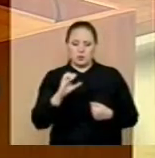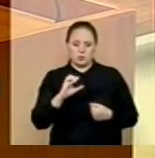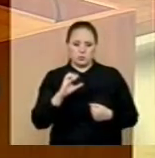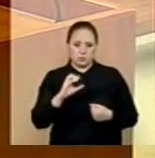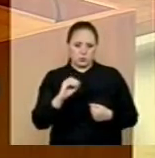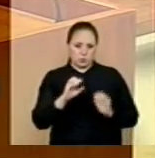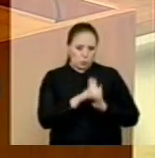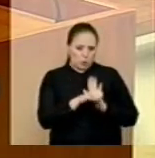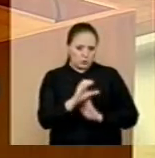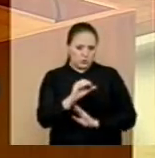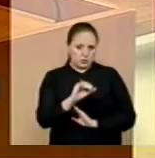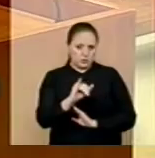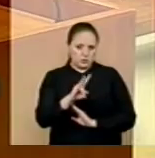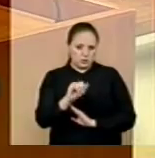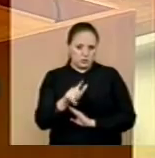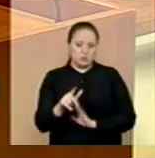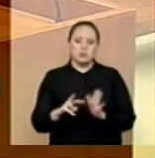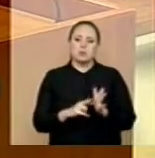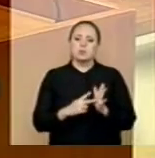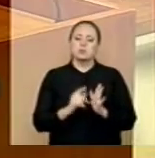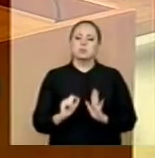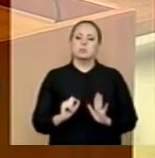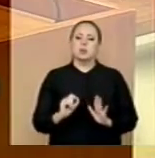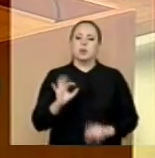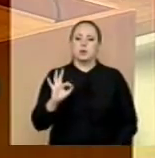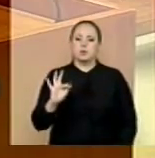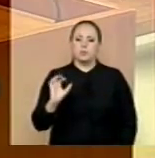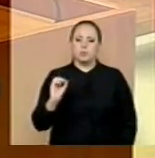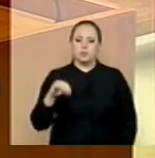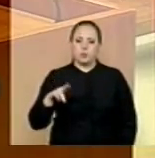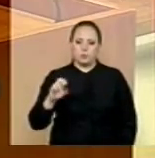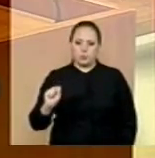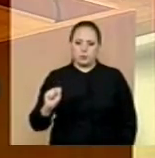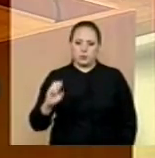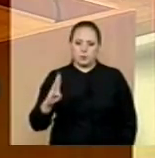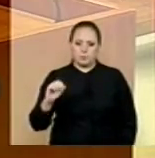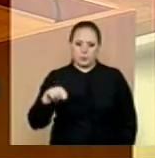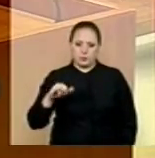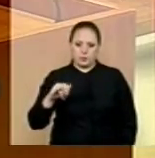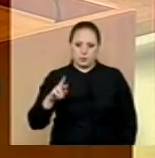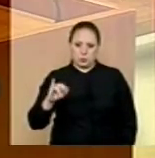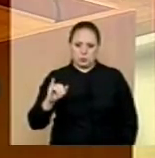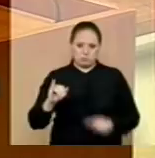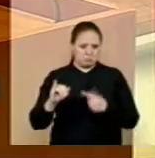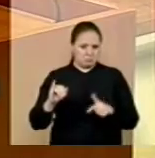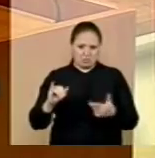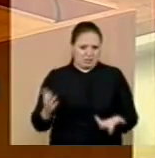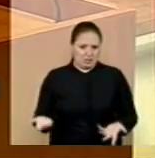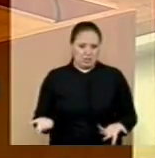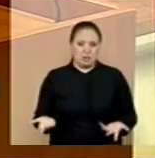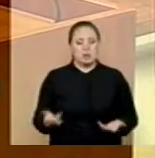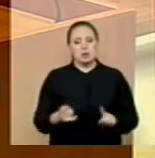fundamentação anterior, o fumus boni iuris inexiste. Ademais, é inócua a declaração